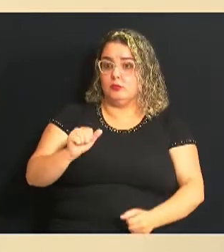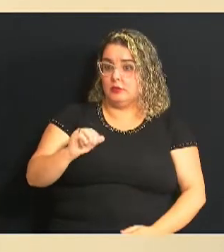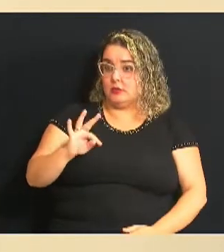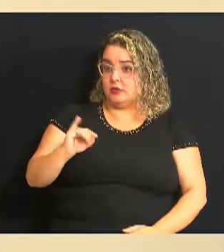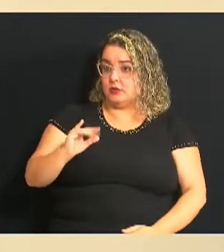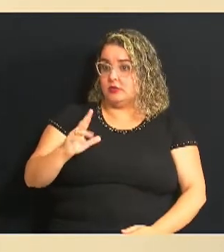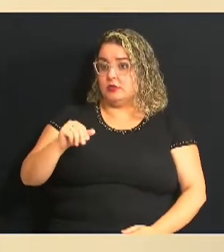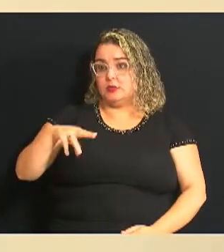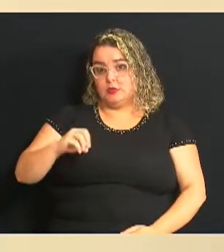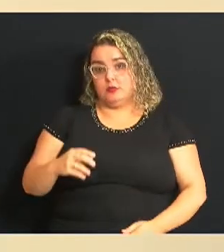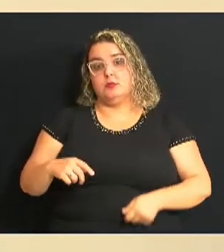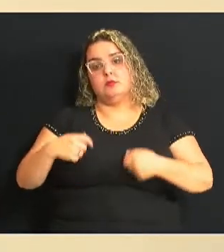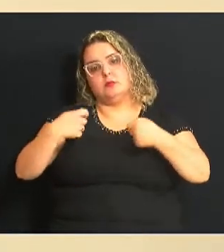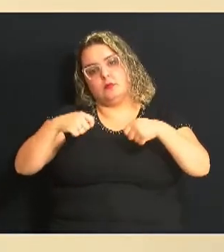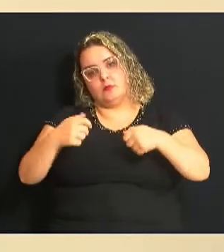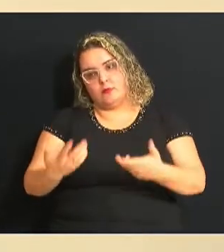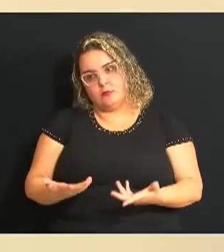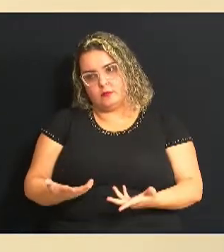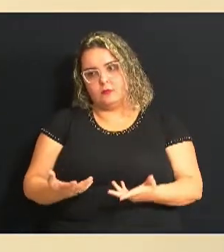foi necessário